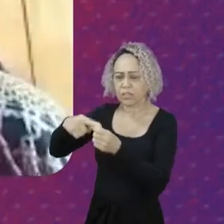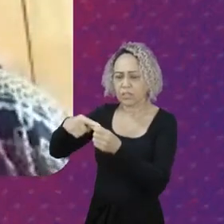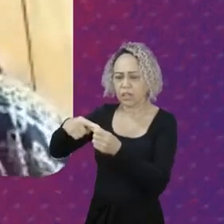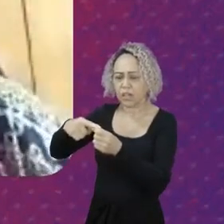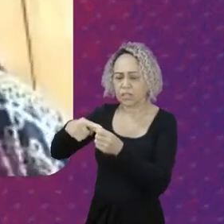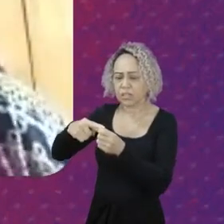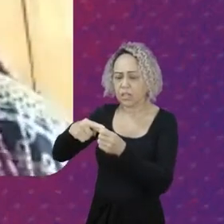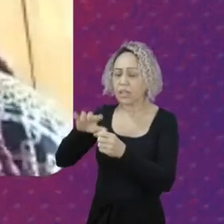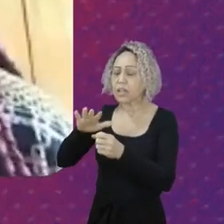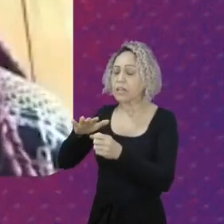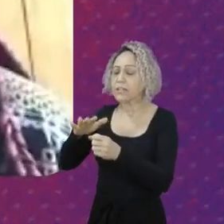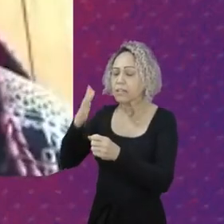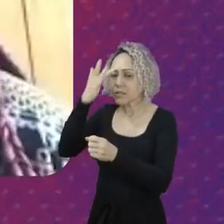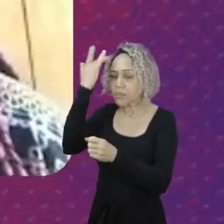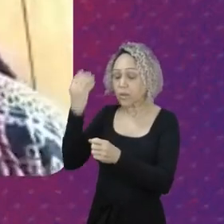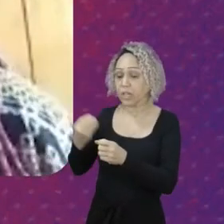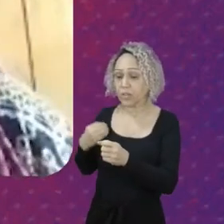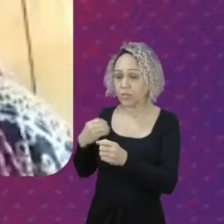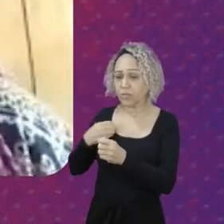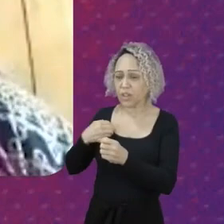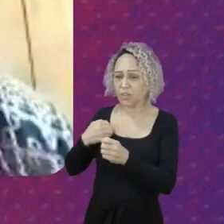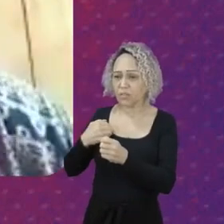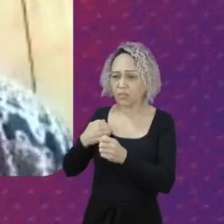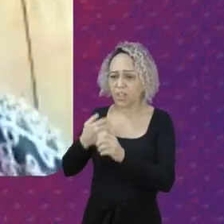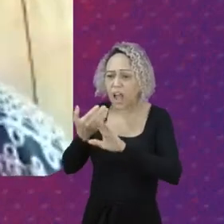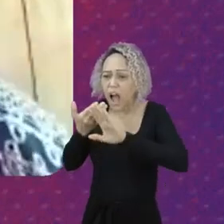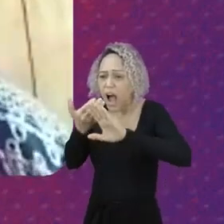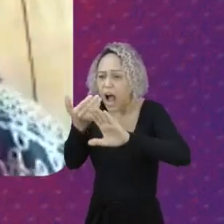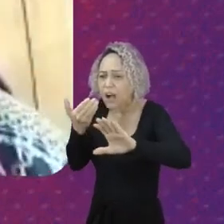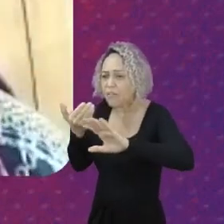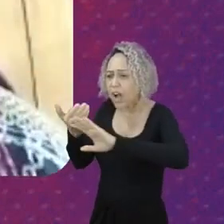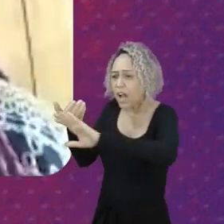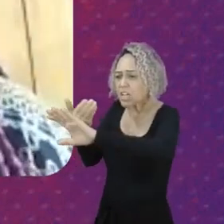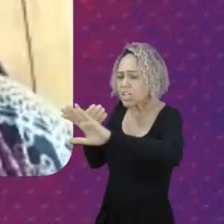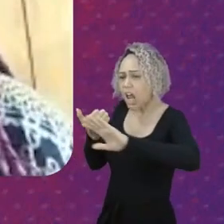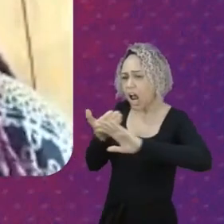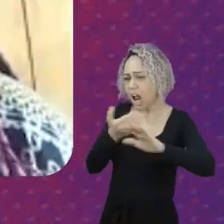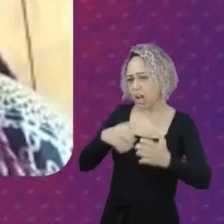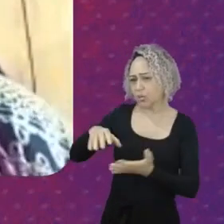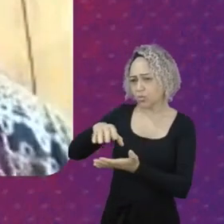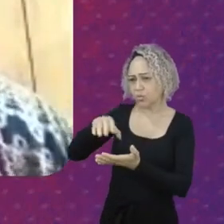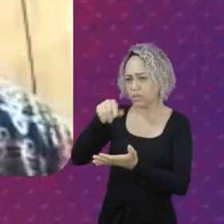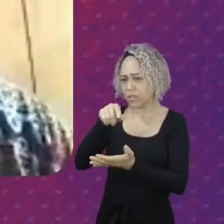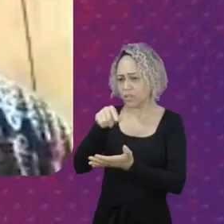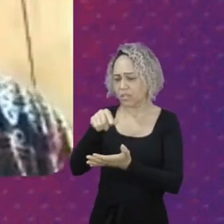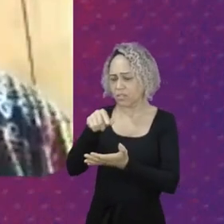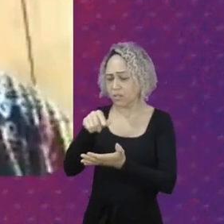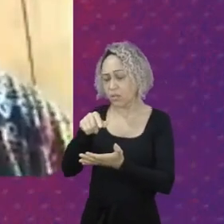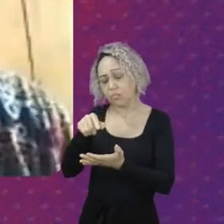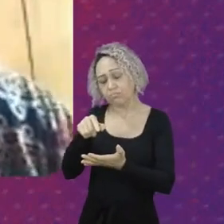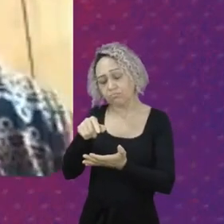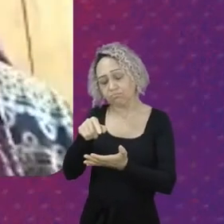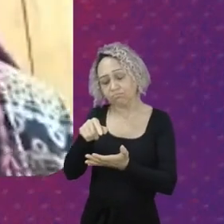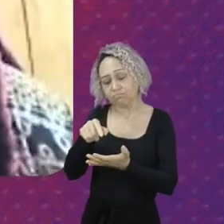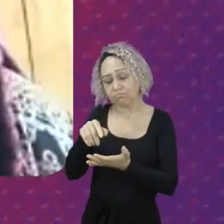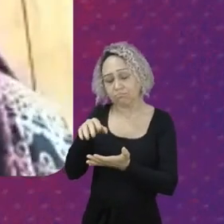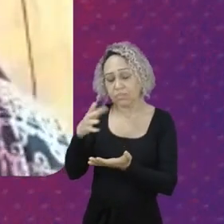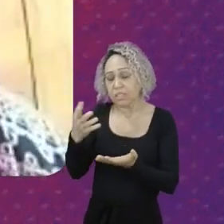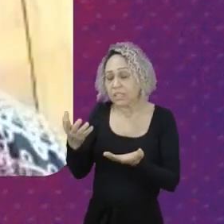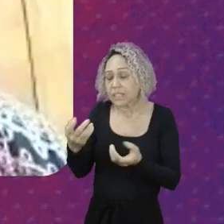urbanas, objetivamente, ou porque estão na periferia das políticas, estão